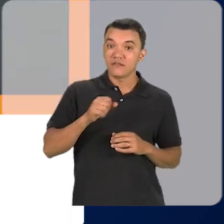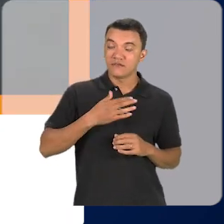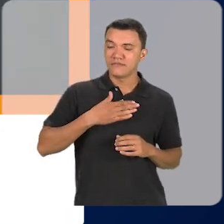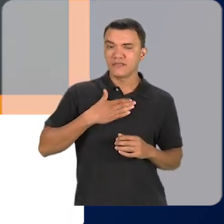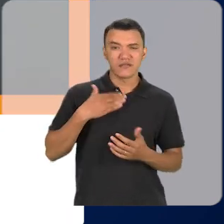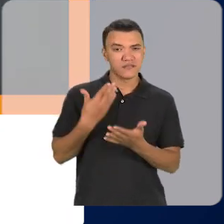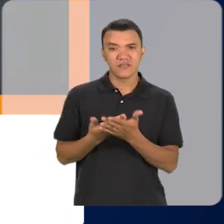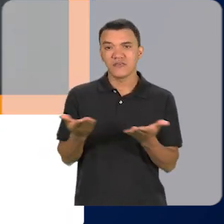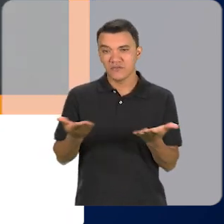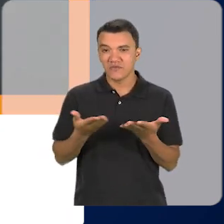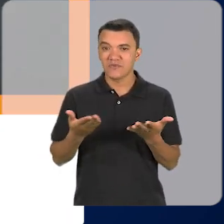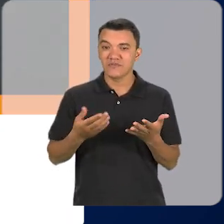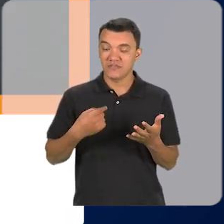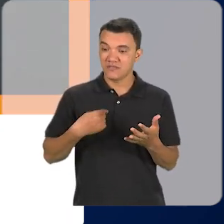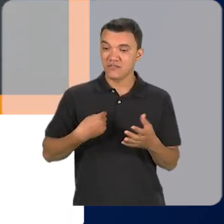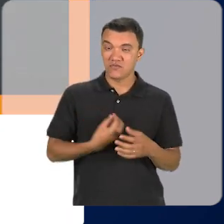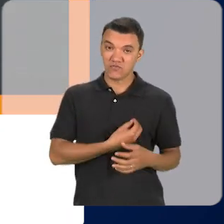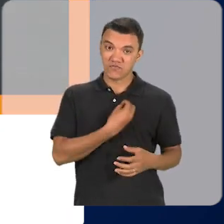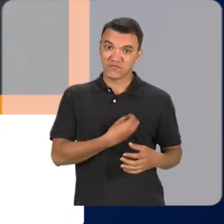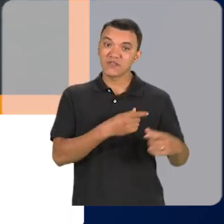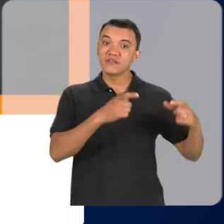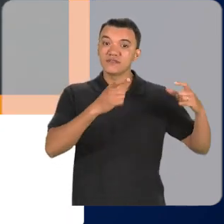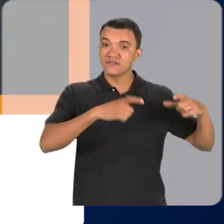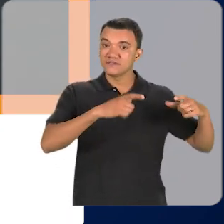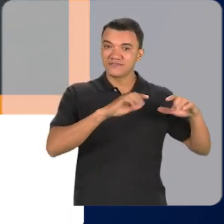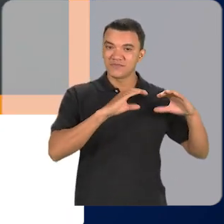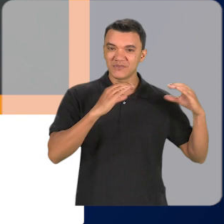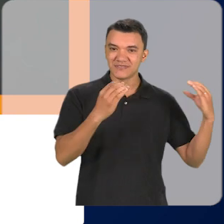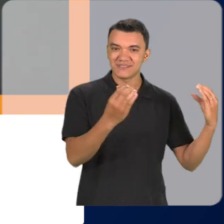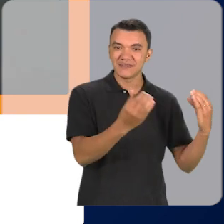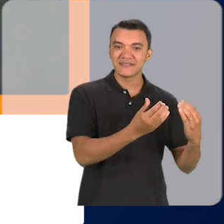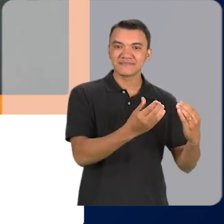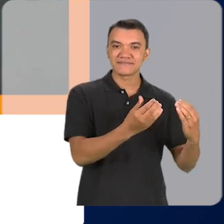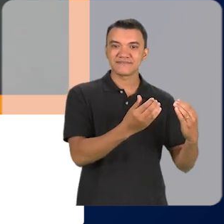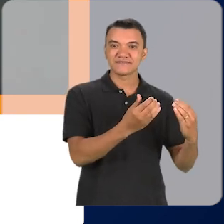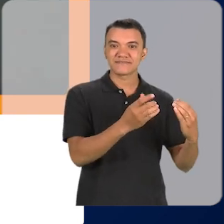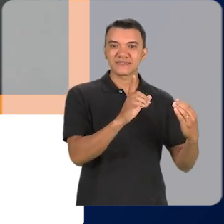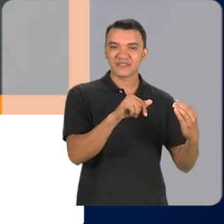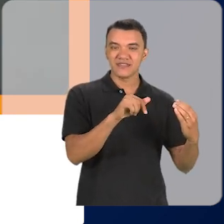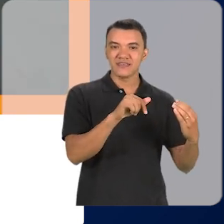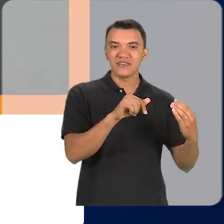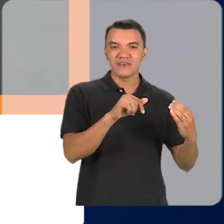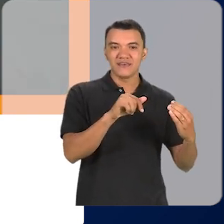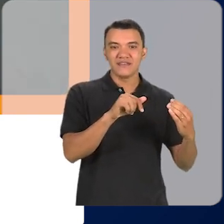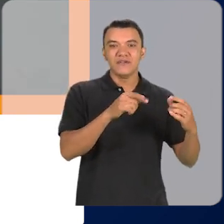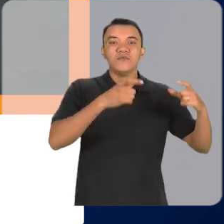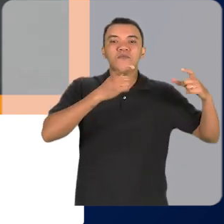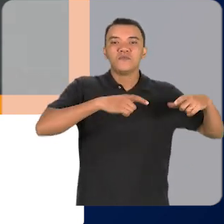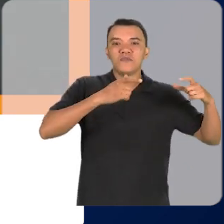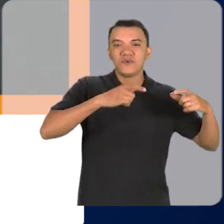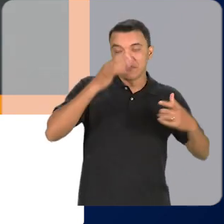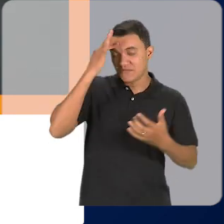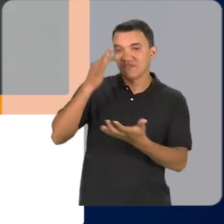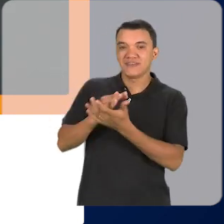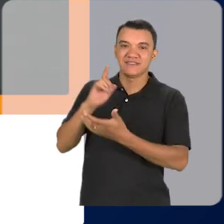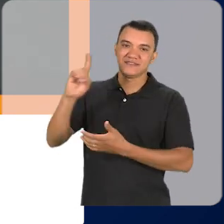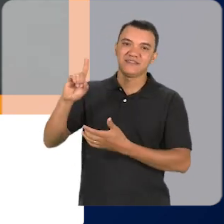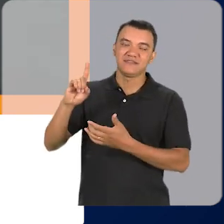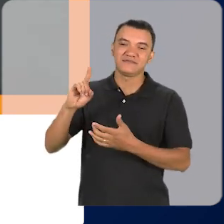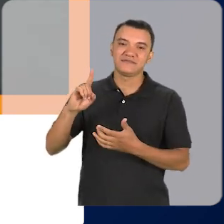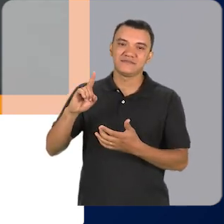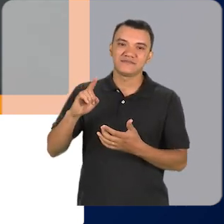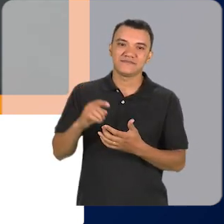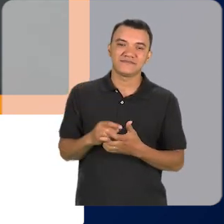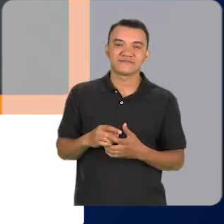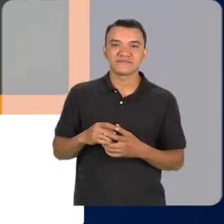até hoje, né? Eu moro em uma comunidade, né? A comunidade é o bairro da Fé em Deus, né? Que se insere